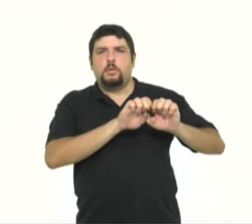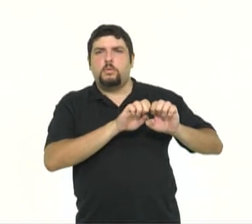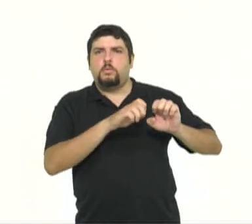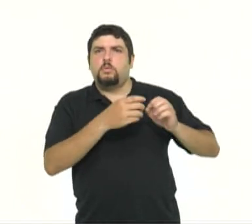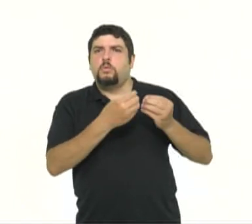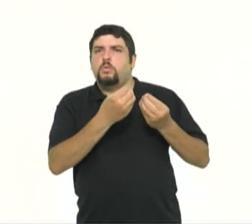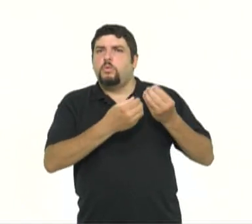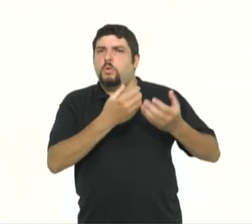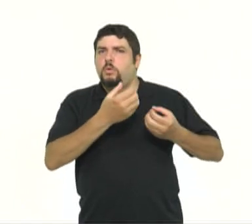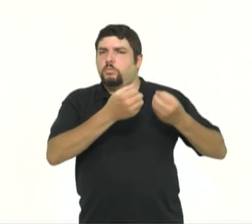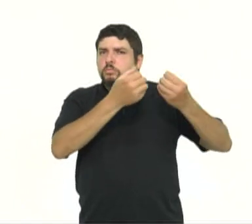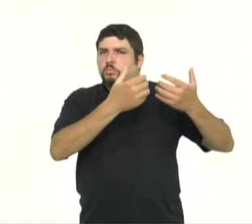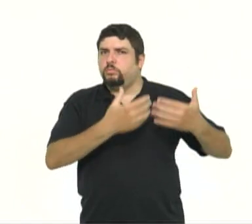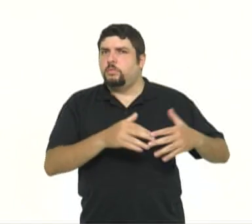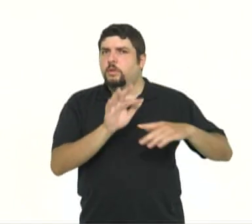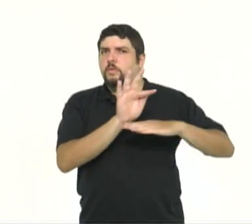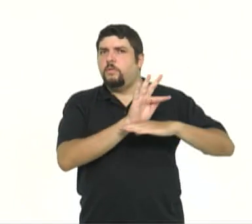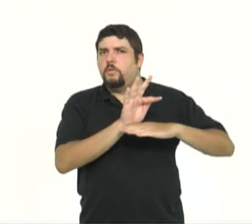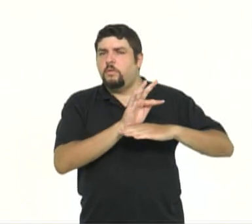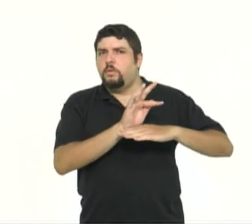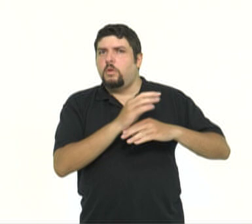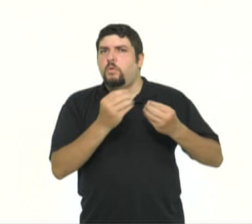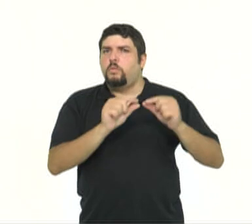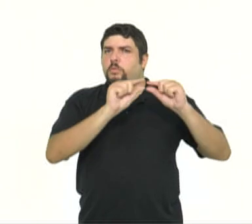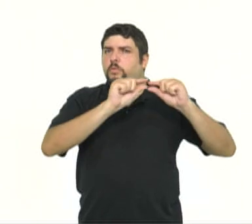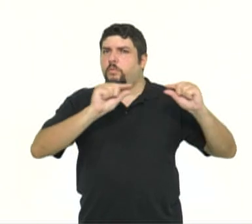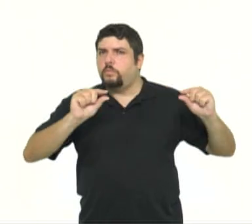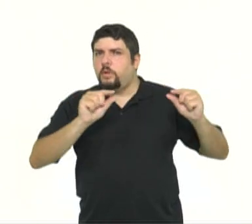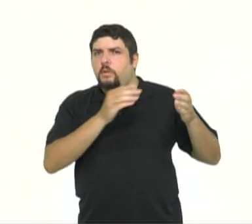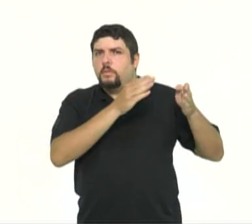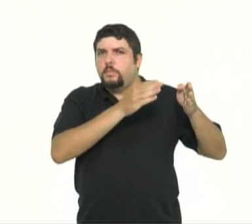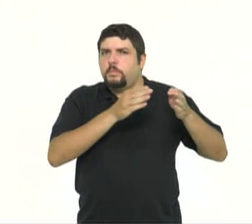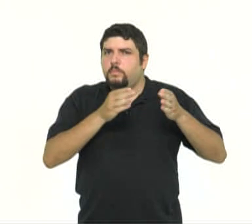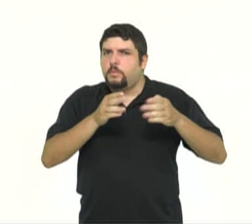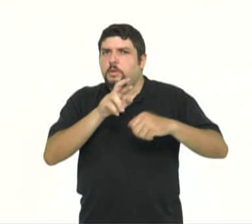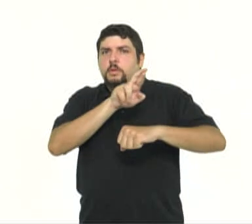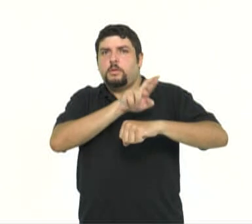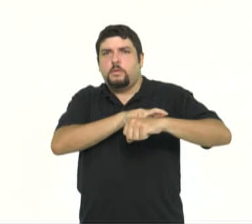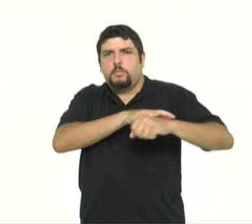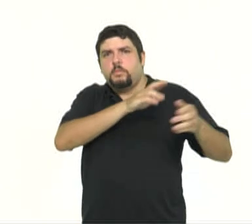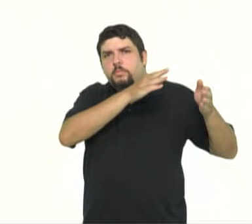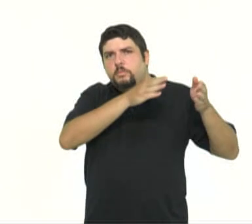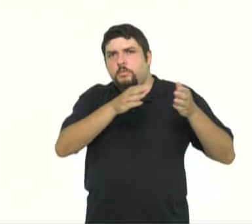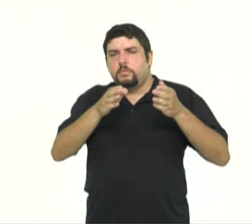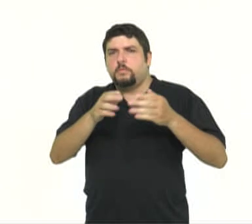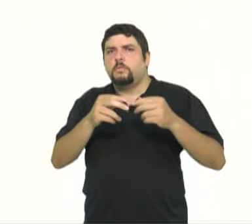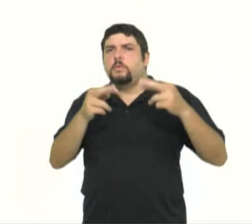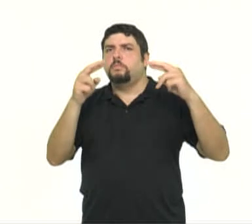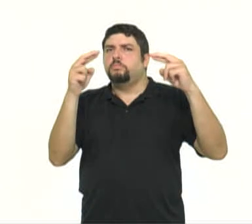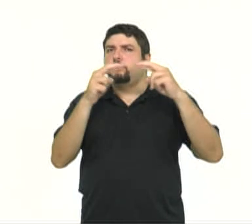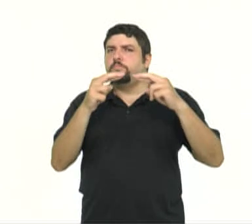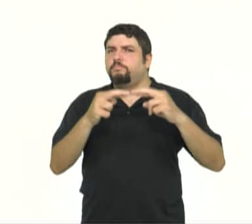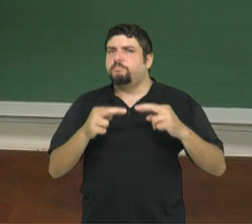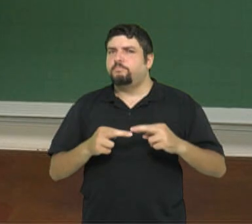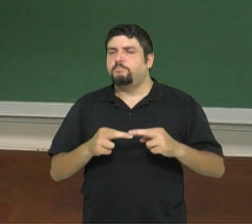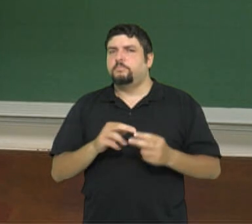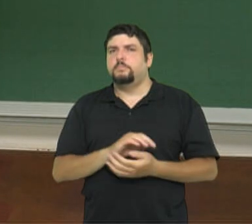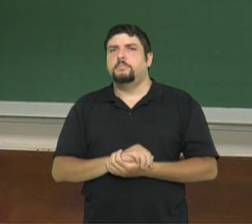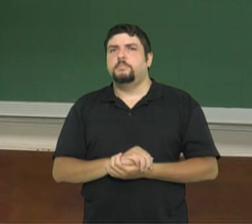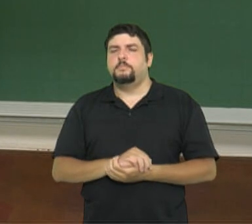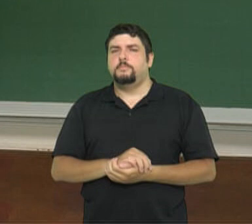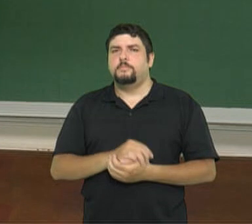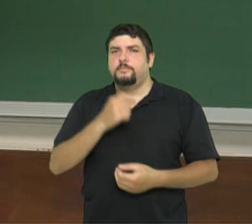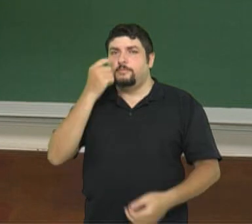a estrofação, versificação, métrica e rima. Olha lá então, essa é a foto